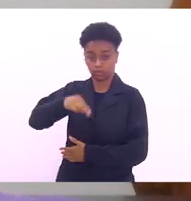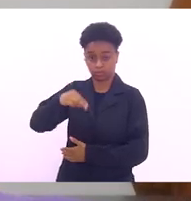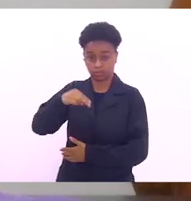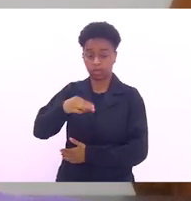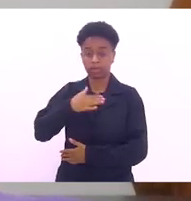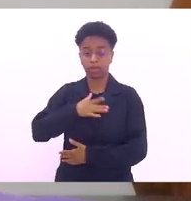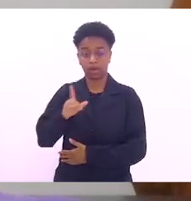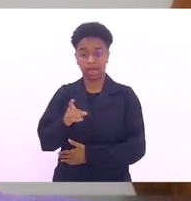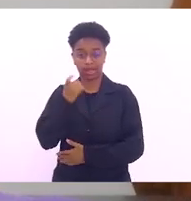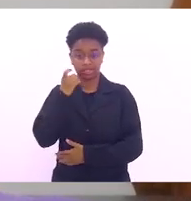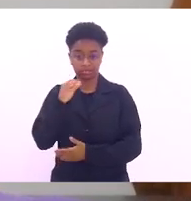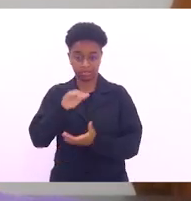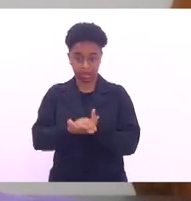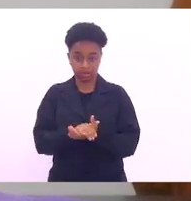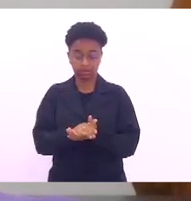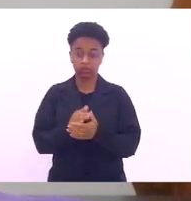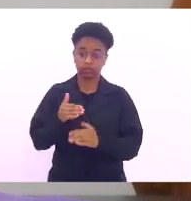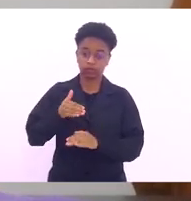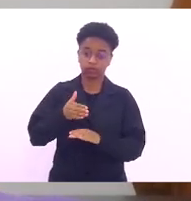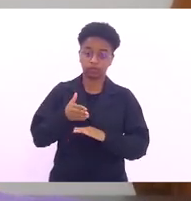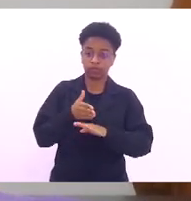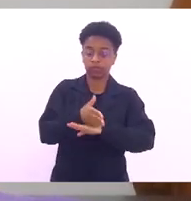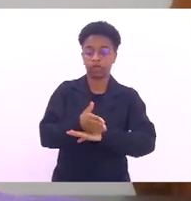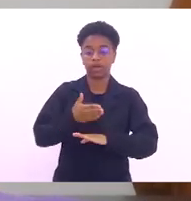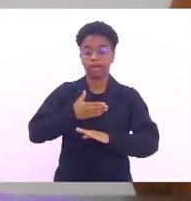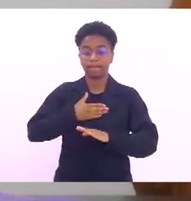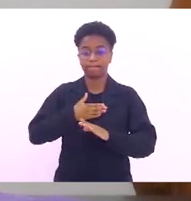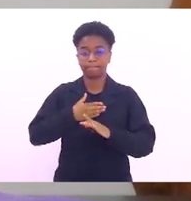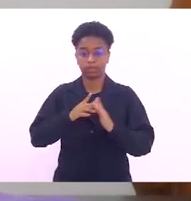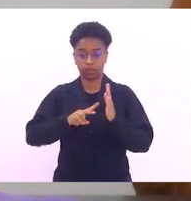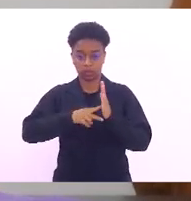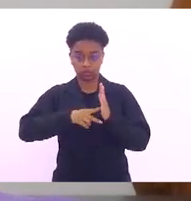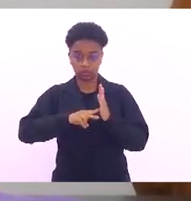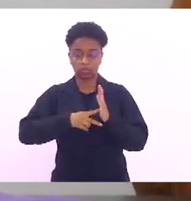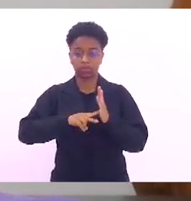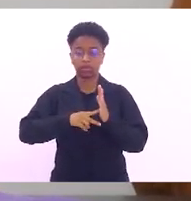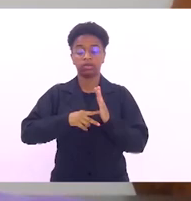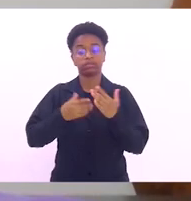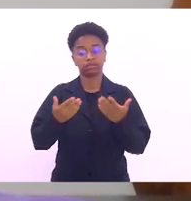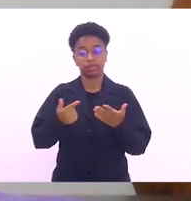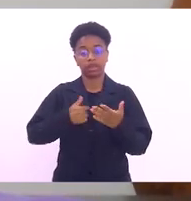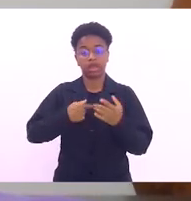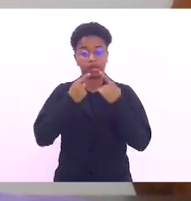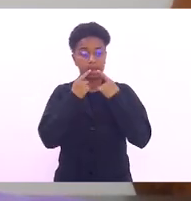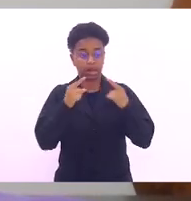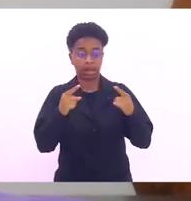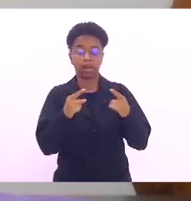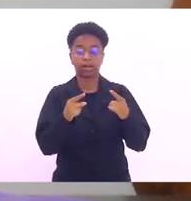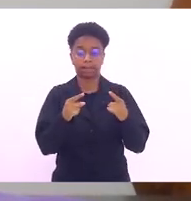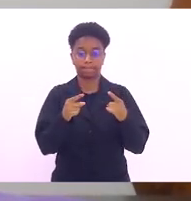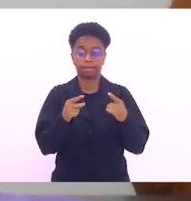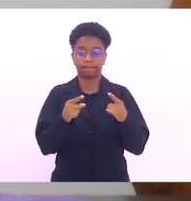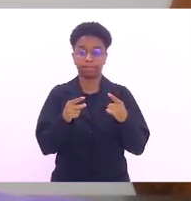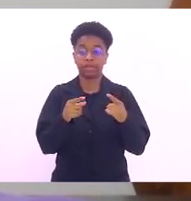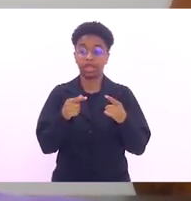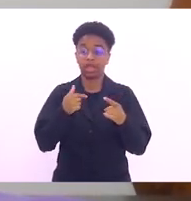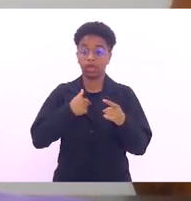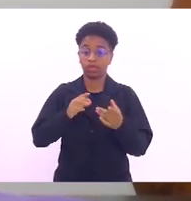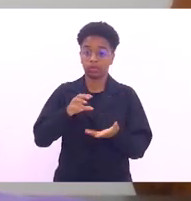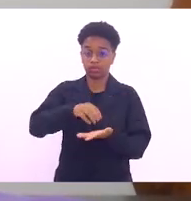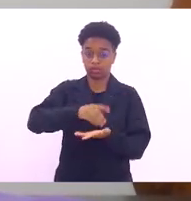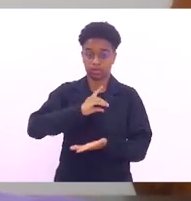né mediante a isso eu fui na deã dar queixa pelo descumprimento da medida protetiva Foi aí que